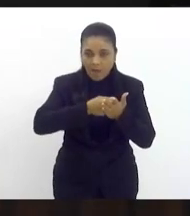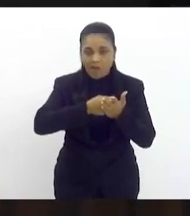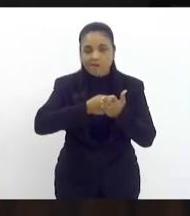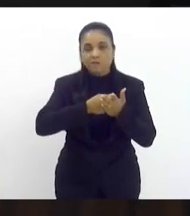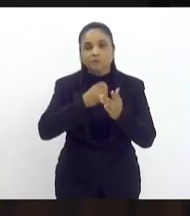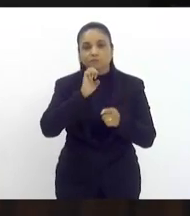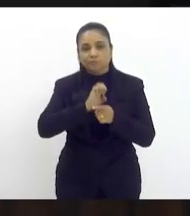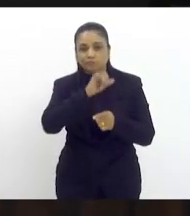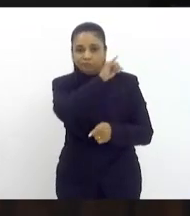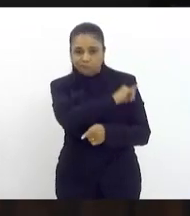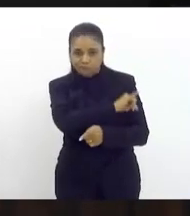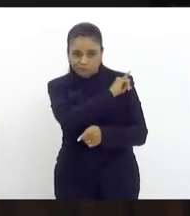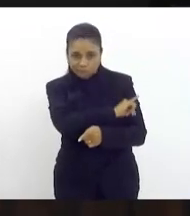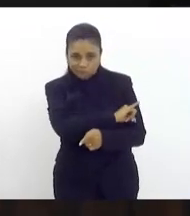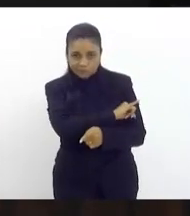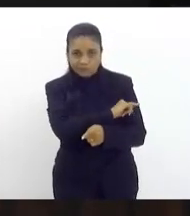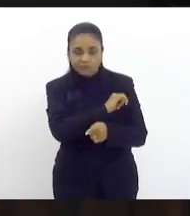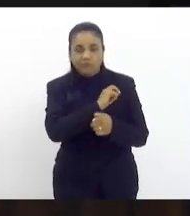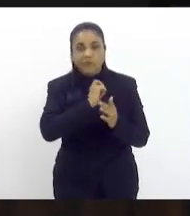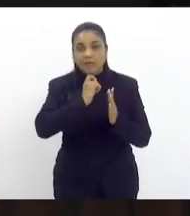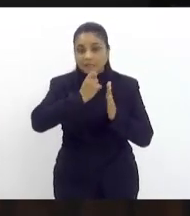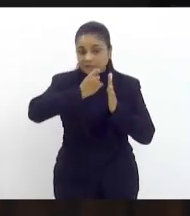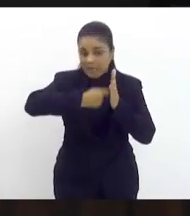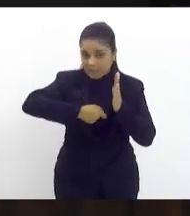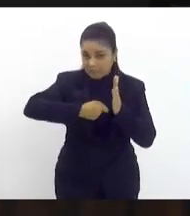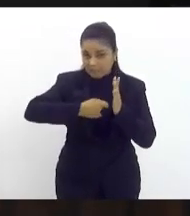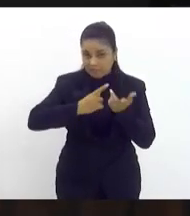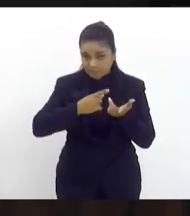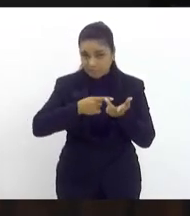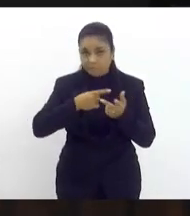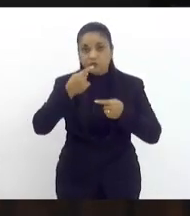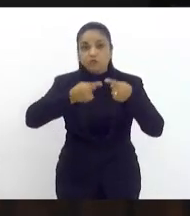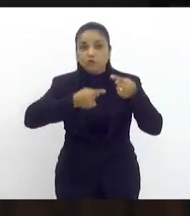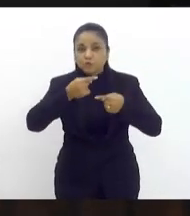sanitário no Estado do Rio de Janeiro. Em discussão.